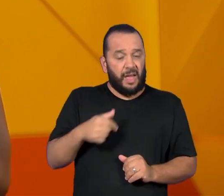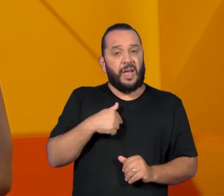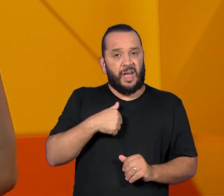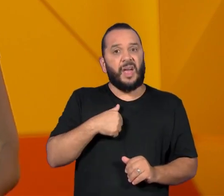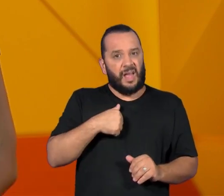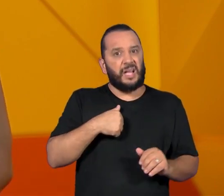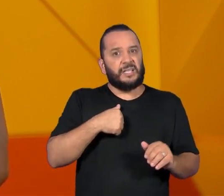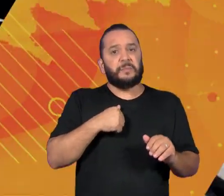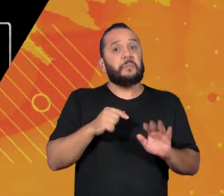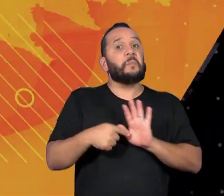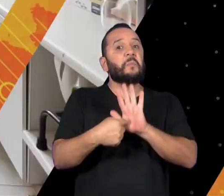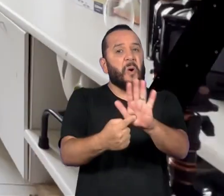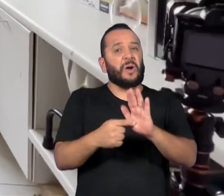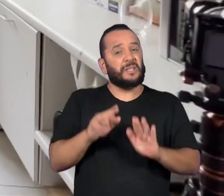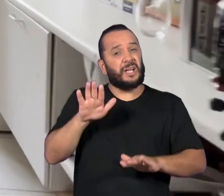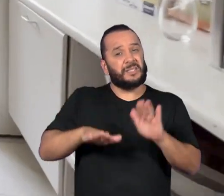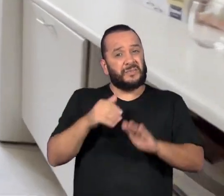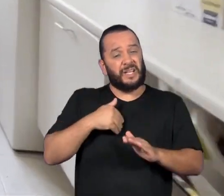dos patrões.